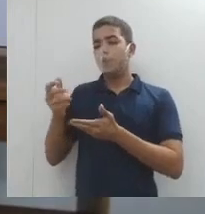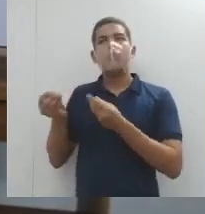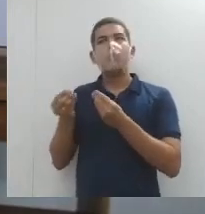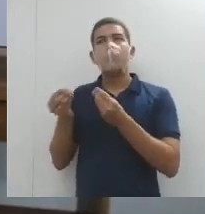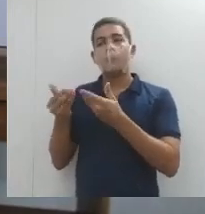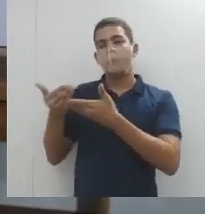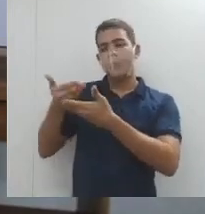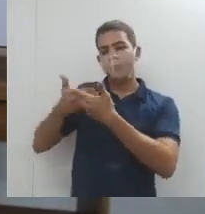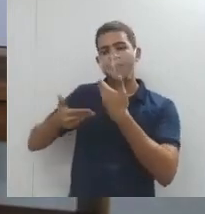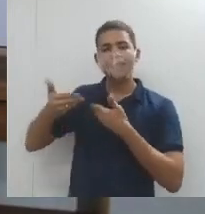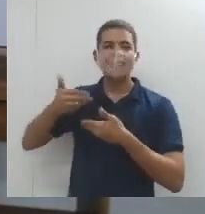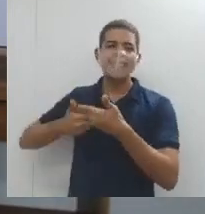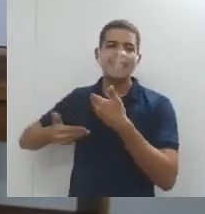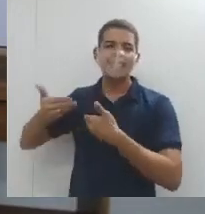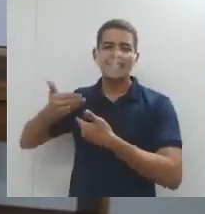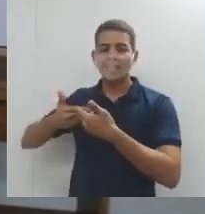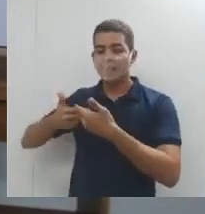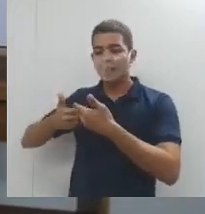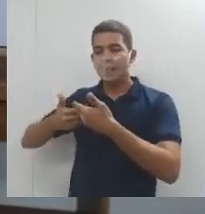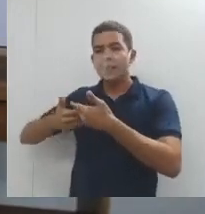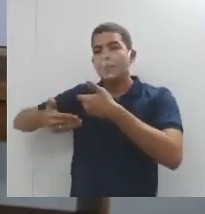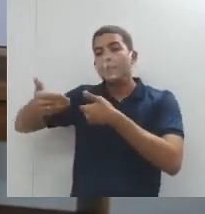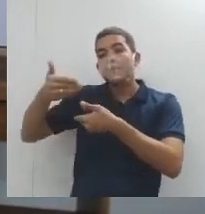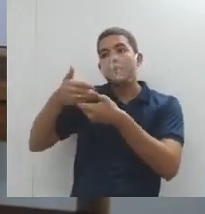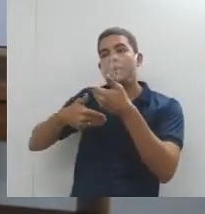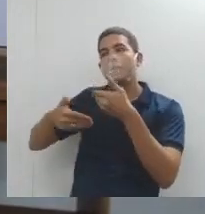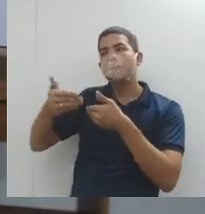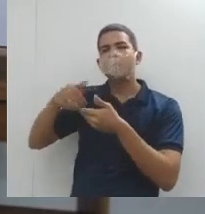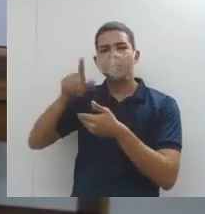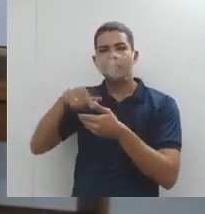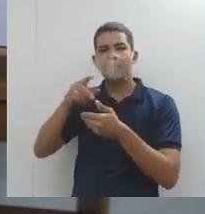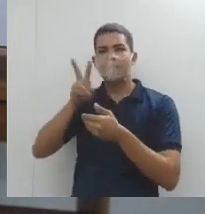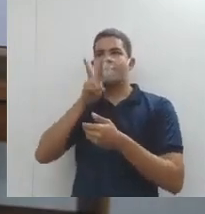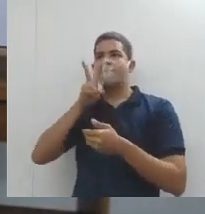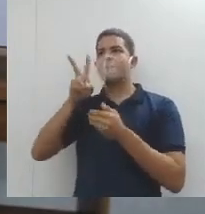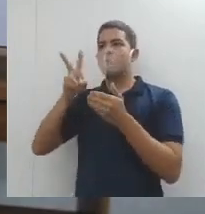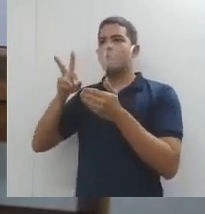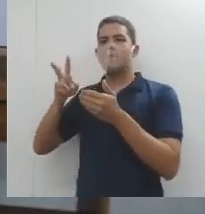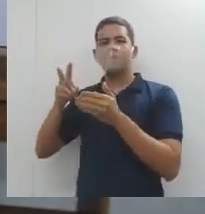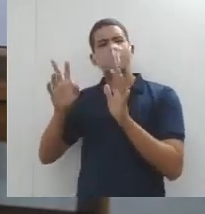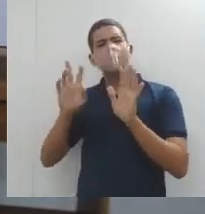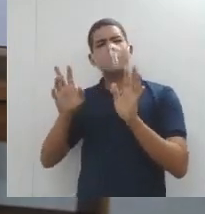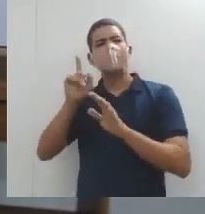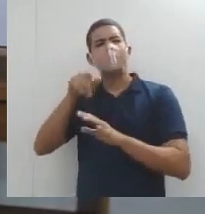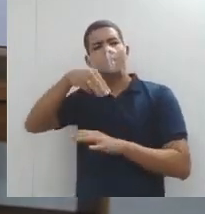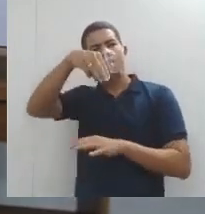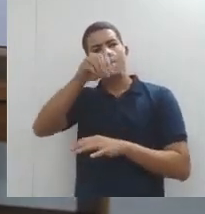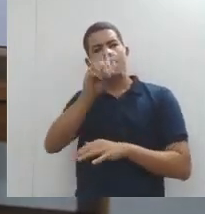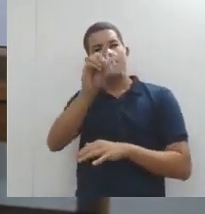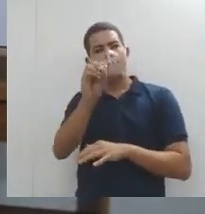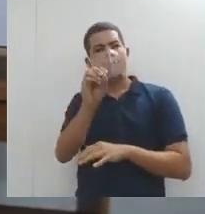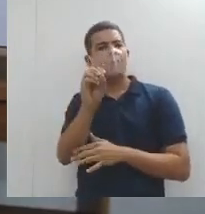com delicadeza não é mais de intensidade, é de modo. É o modo como ele ama, tá certo? Então vocês